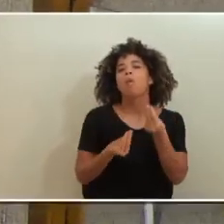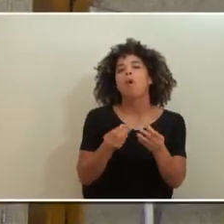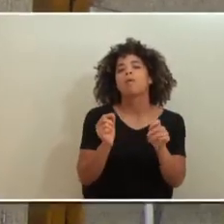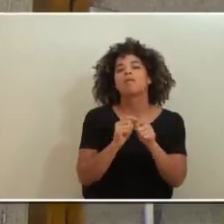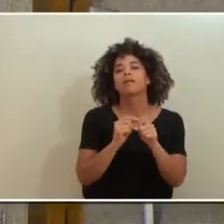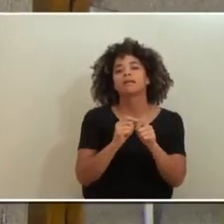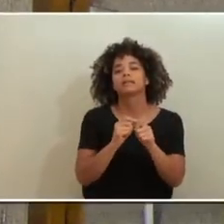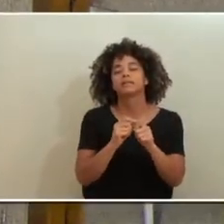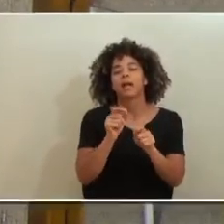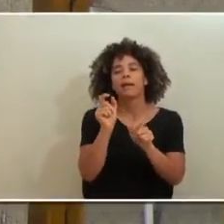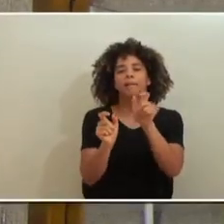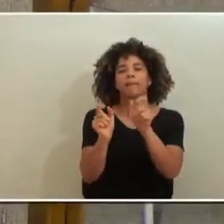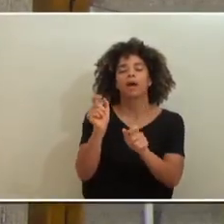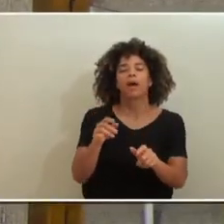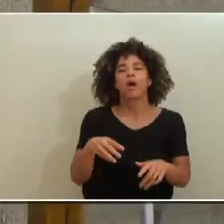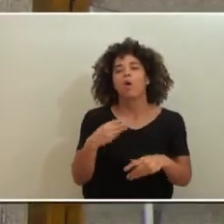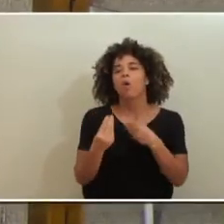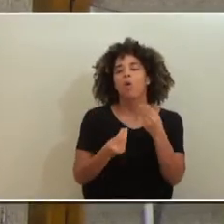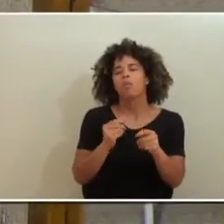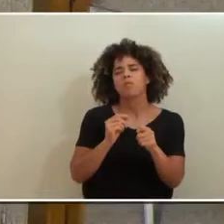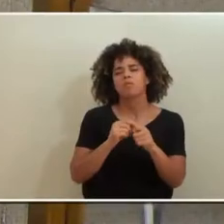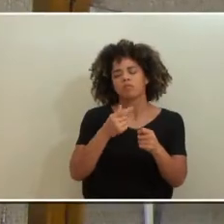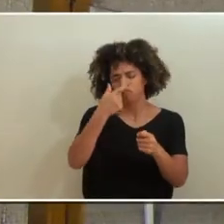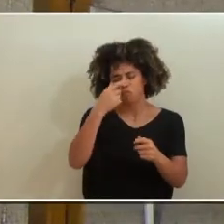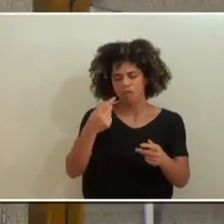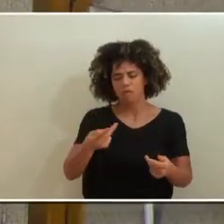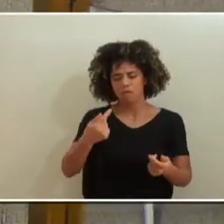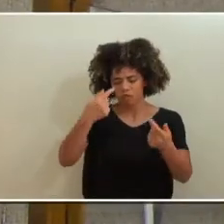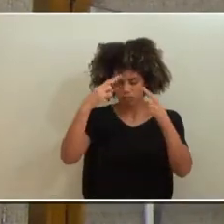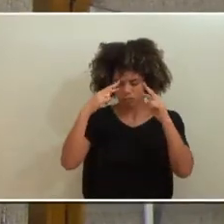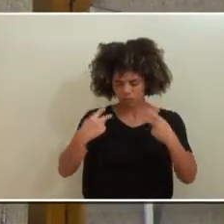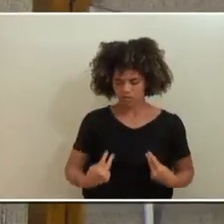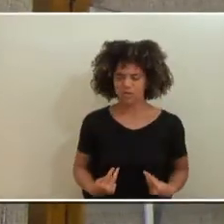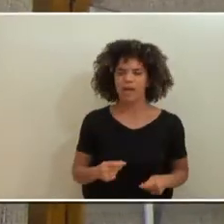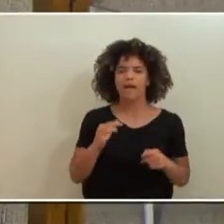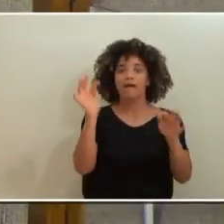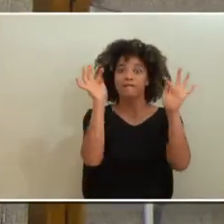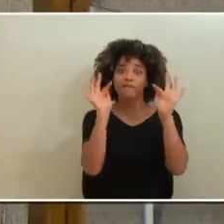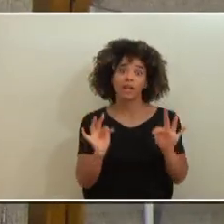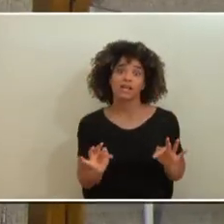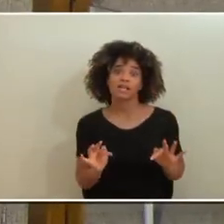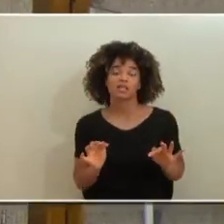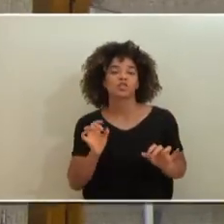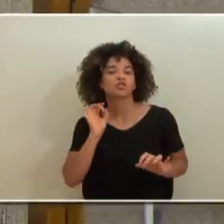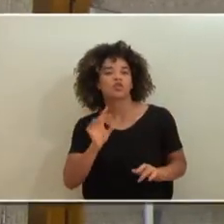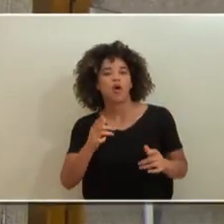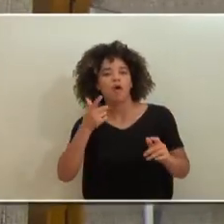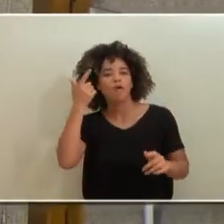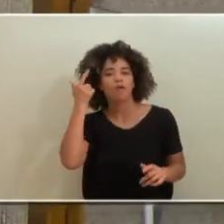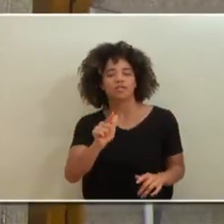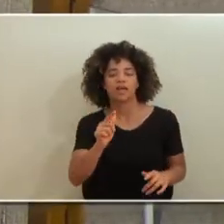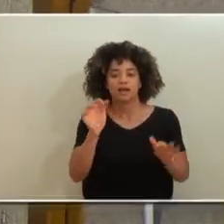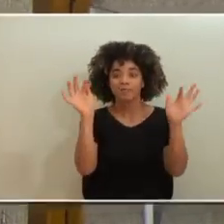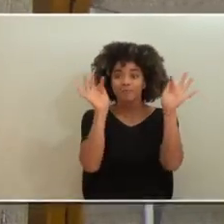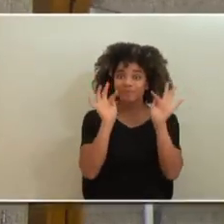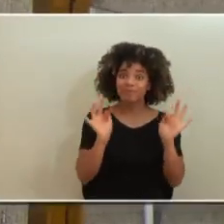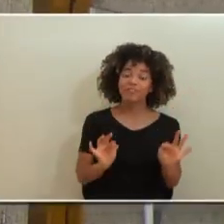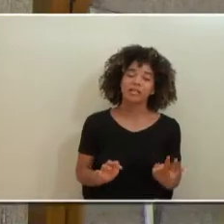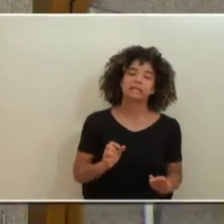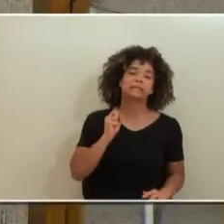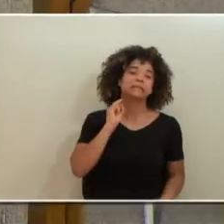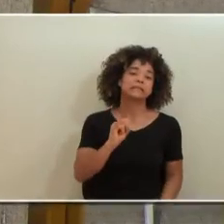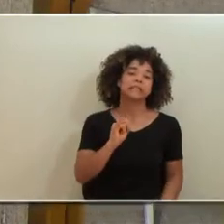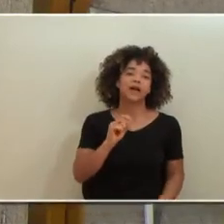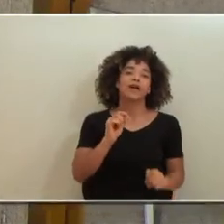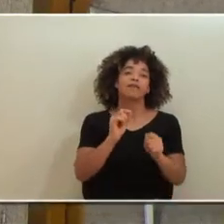A melhor forma de você ser feliz é fazer os outros felizes. Eu acho que essa frase é fantástica. E o Kiko, ele faz as pessoas felizes